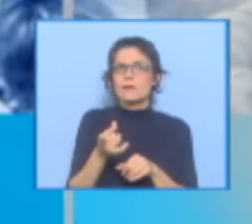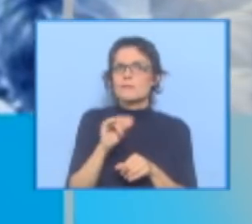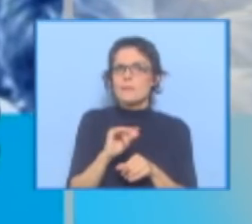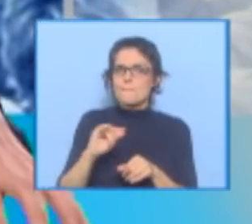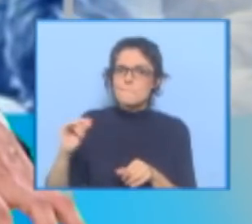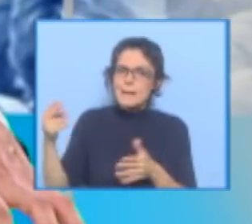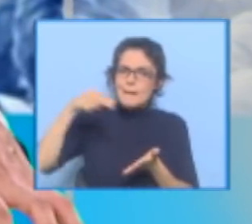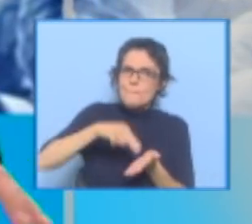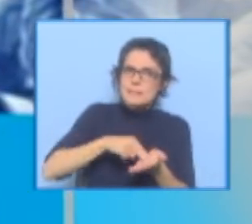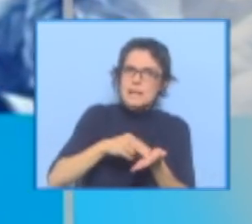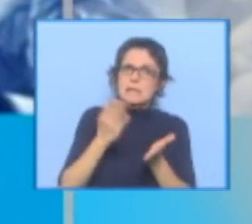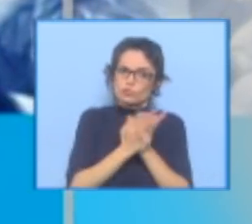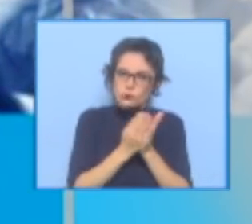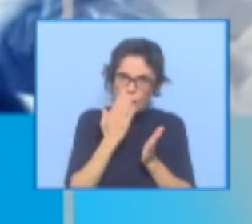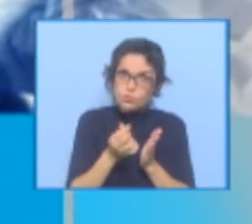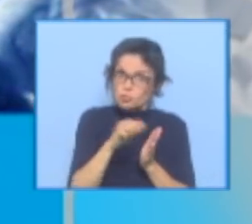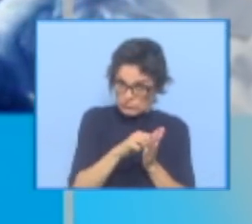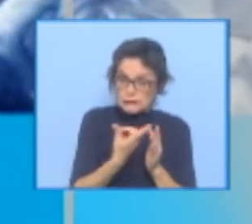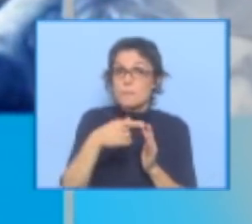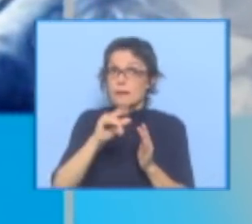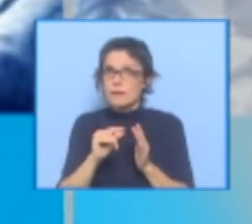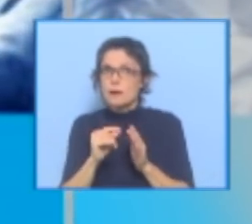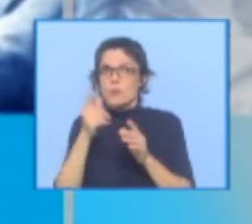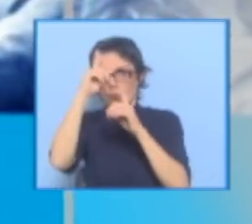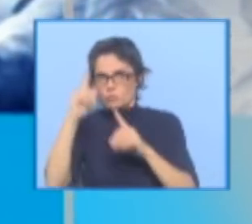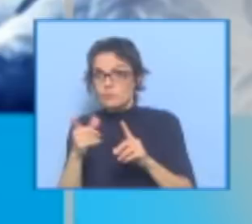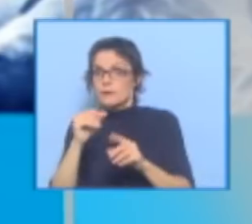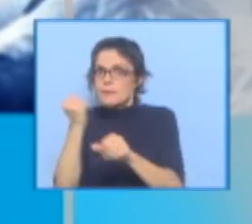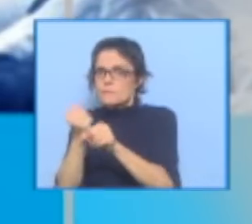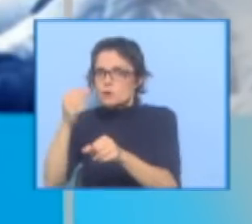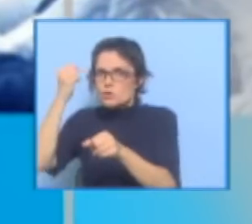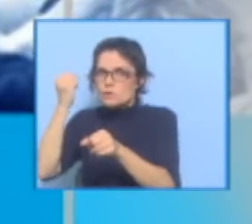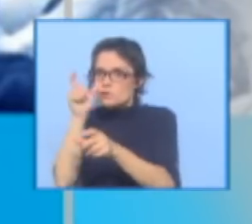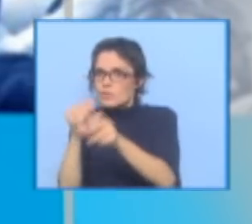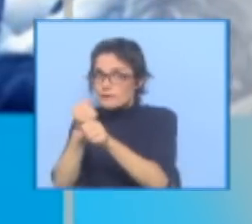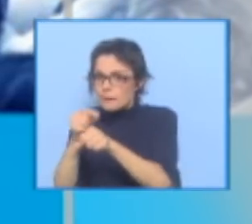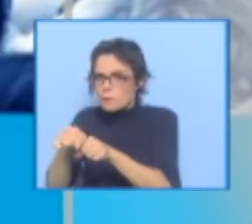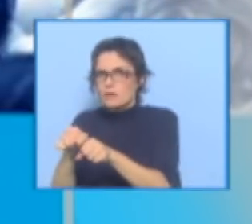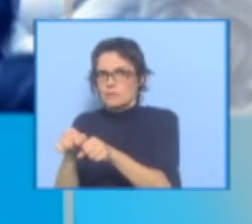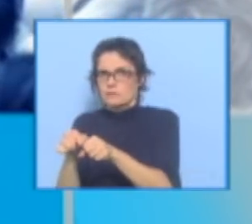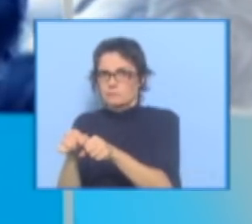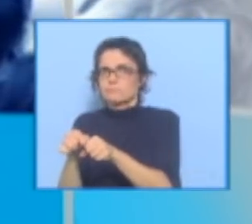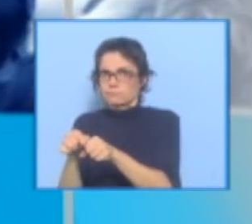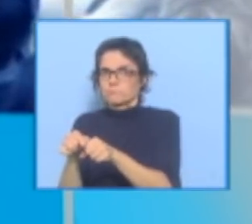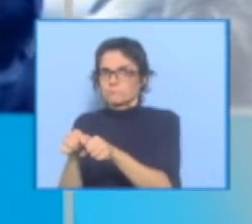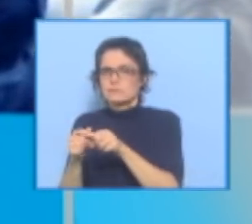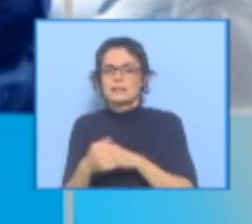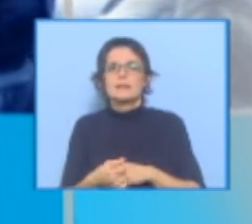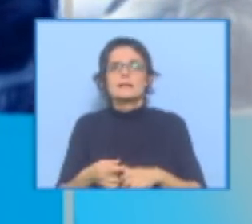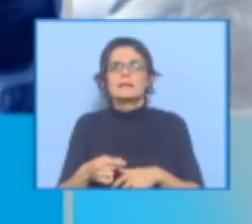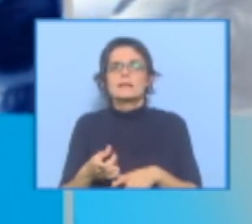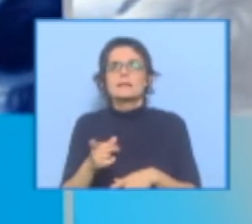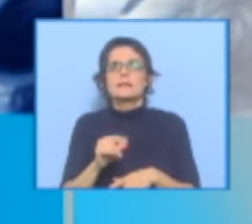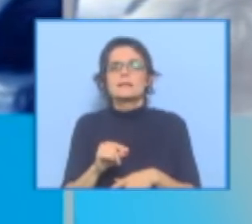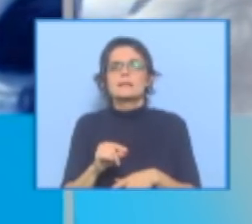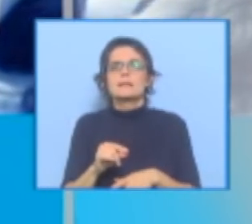ou seja, não só os alunos, mas alunos, professores e funcionários. É uma acho que das marcas da diferença de teologia. Depois do almoço, teremos